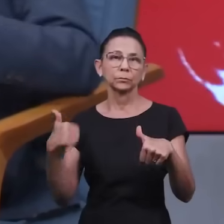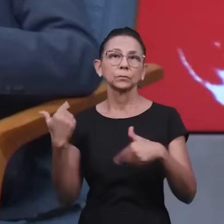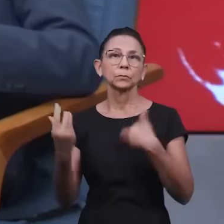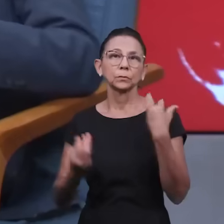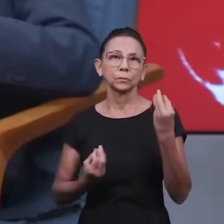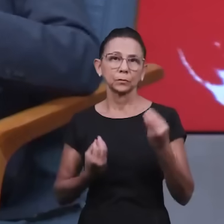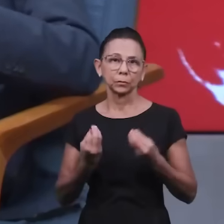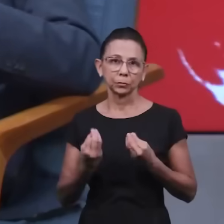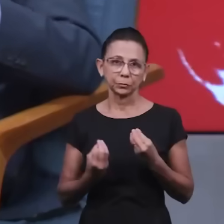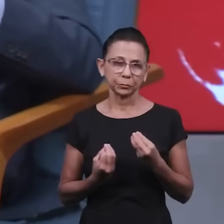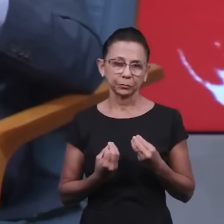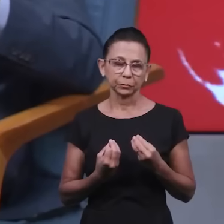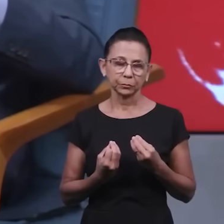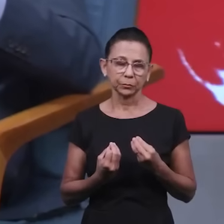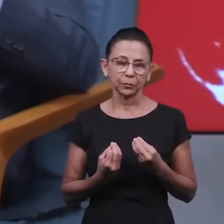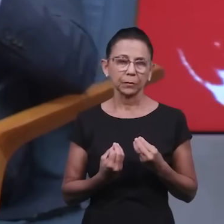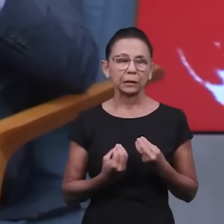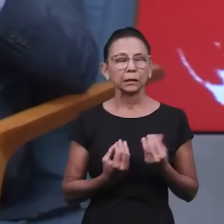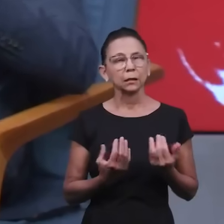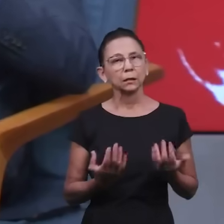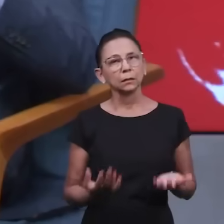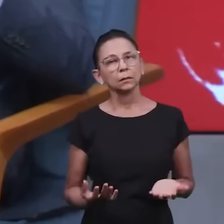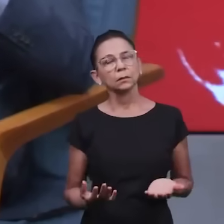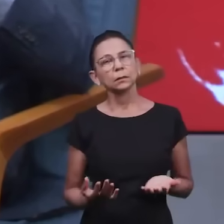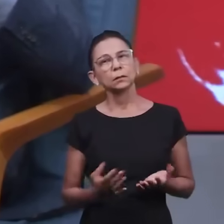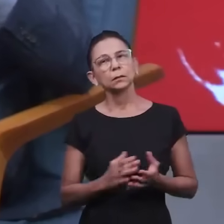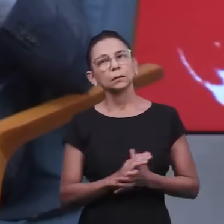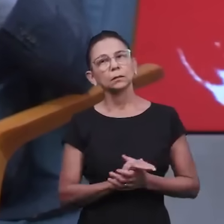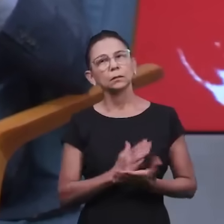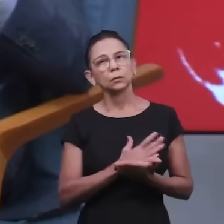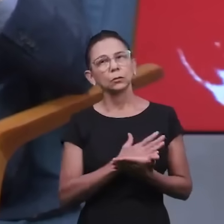então a mostrar uma das